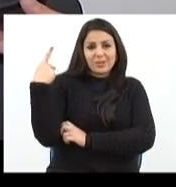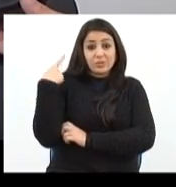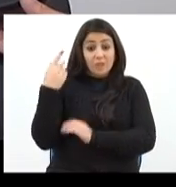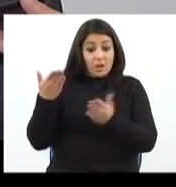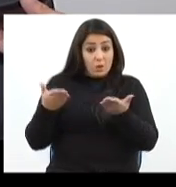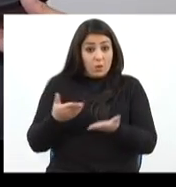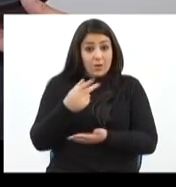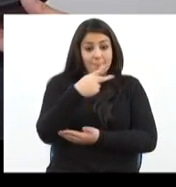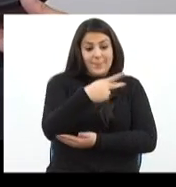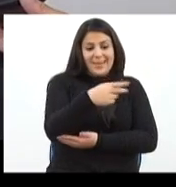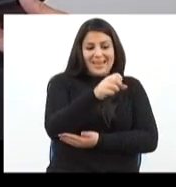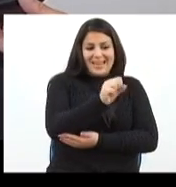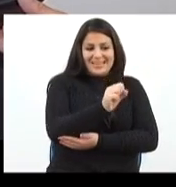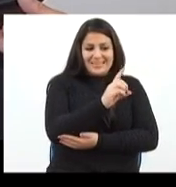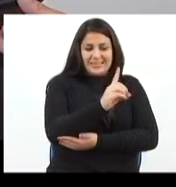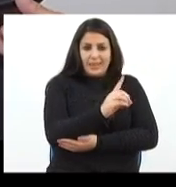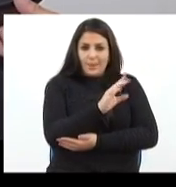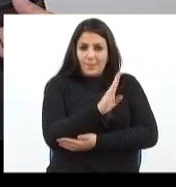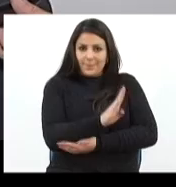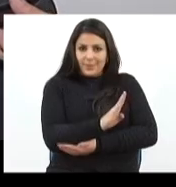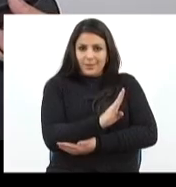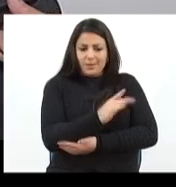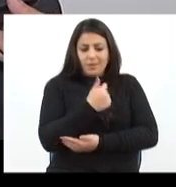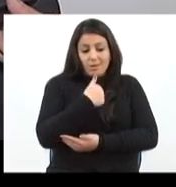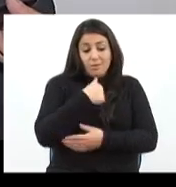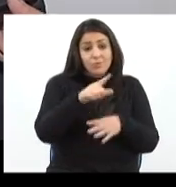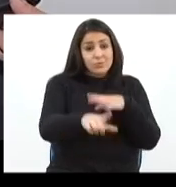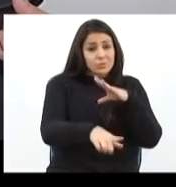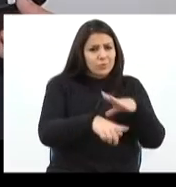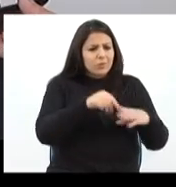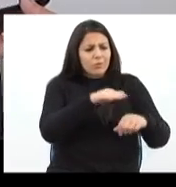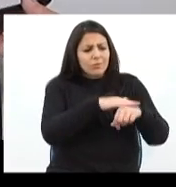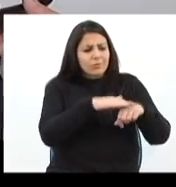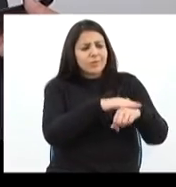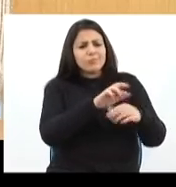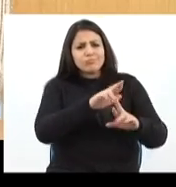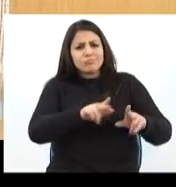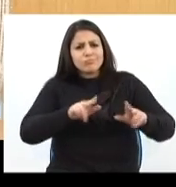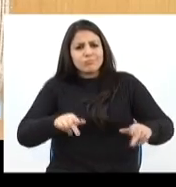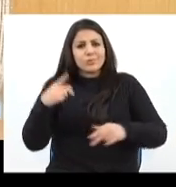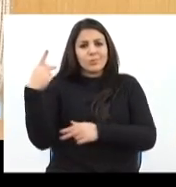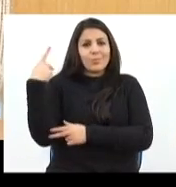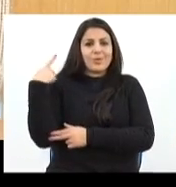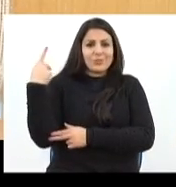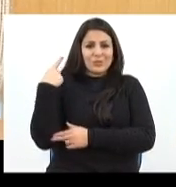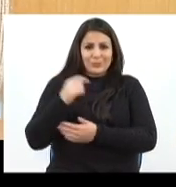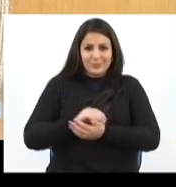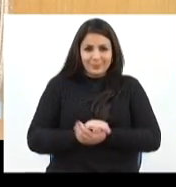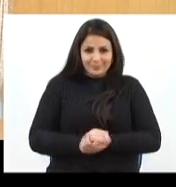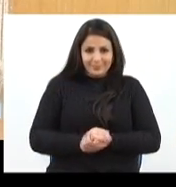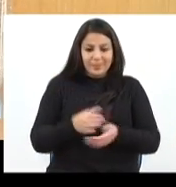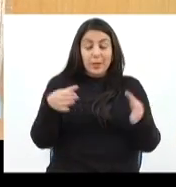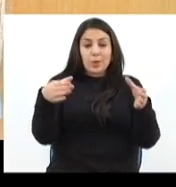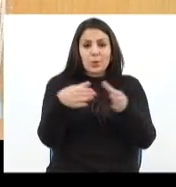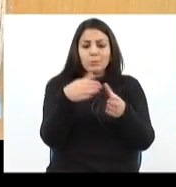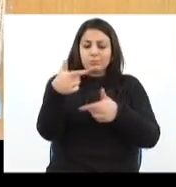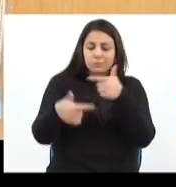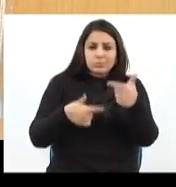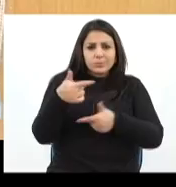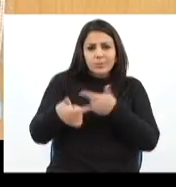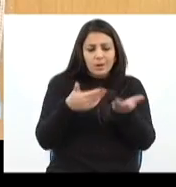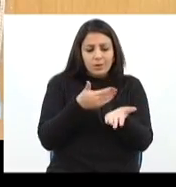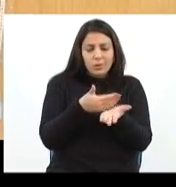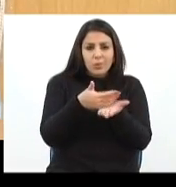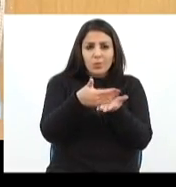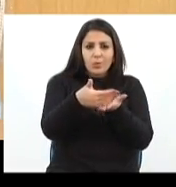certo? A escolha se deu numa conversação de tantos outros partidos. Grupo de trabalho inicia a elaboração de